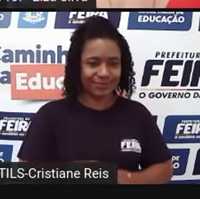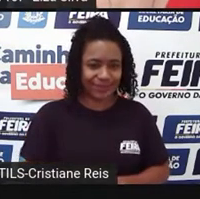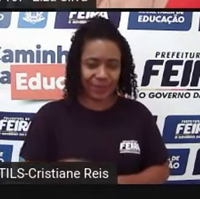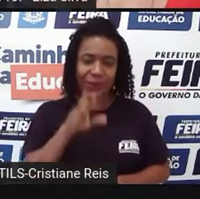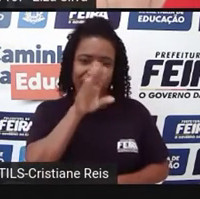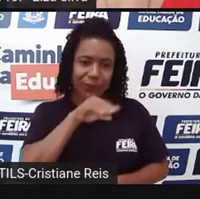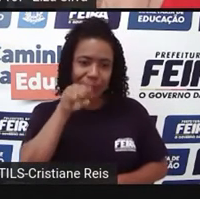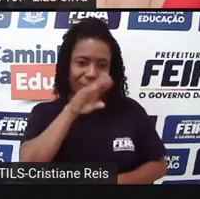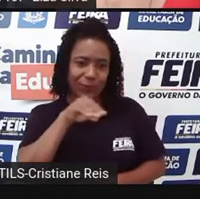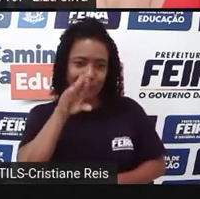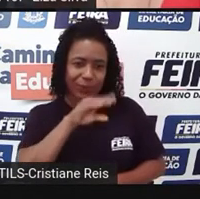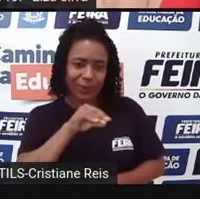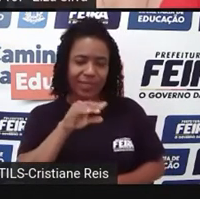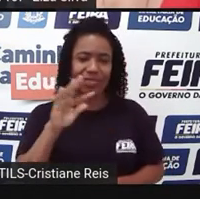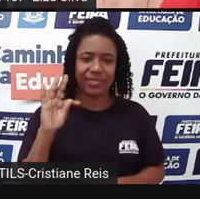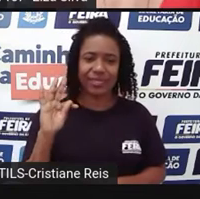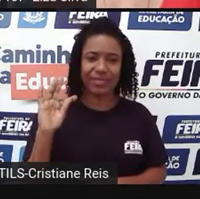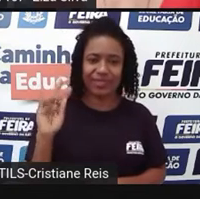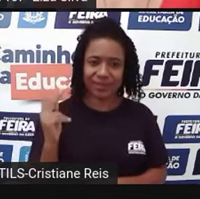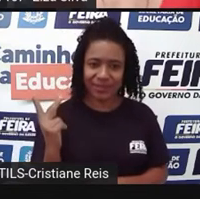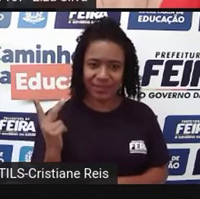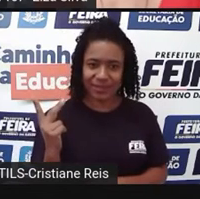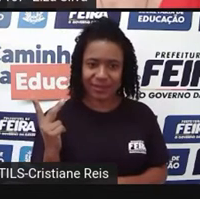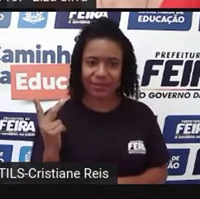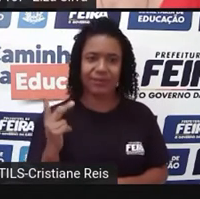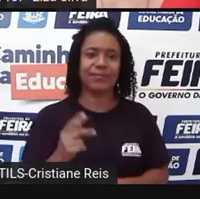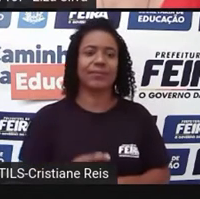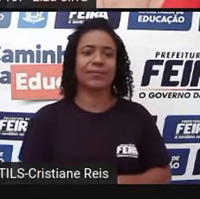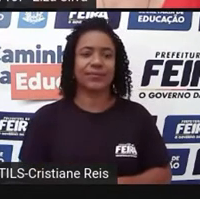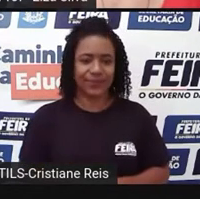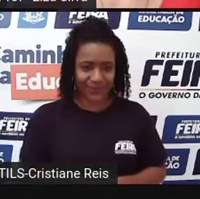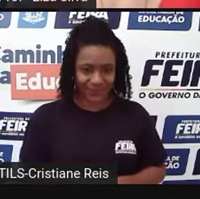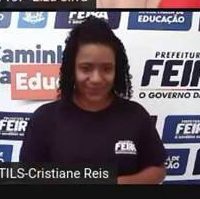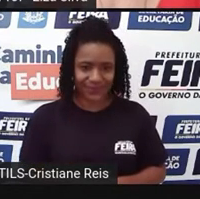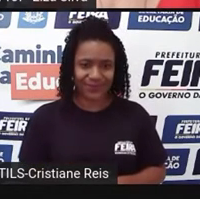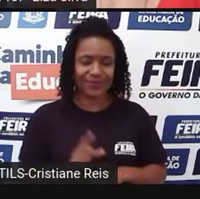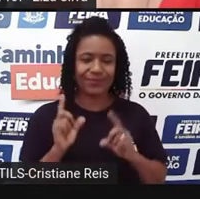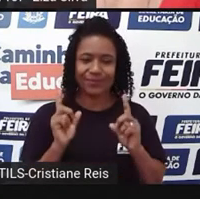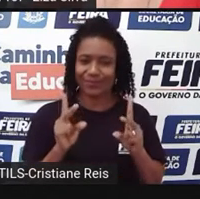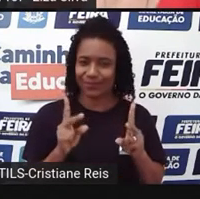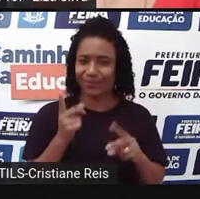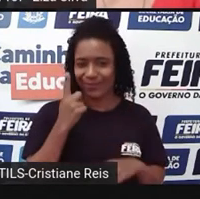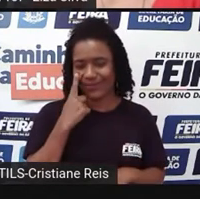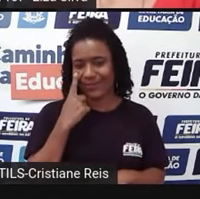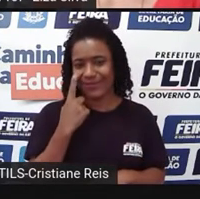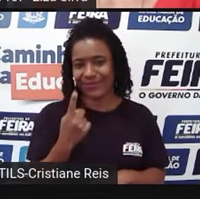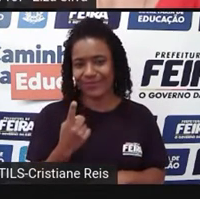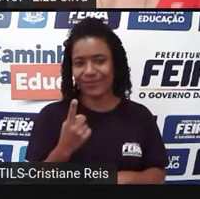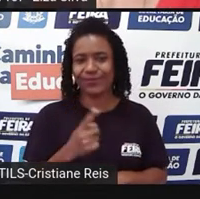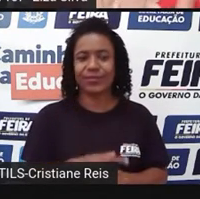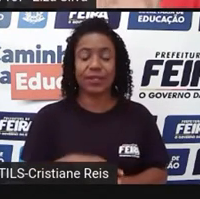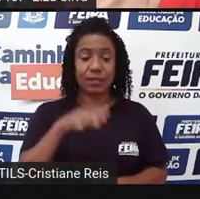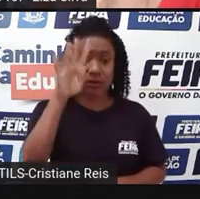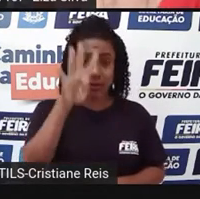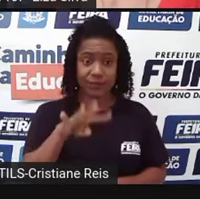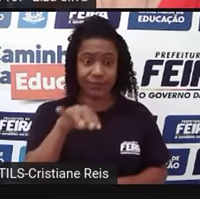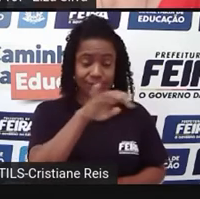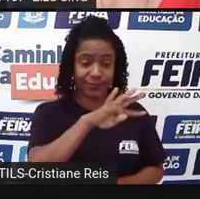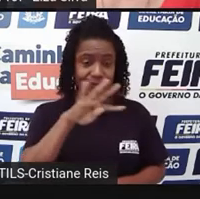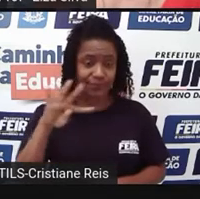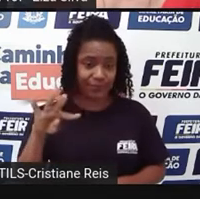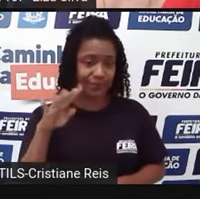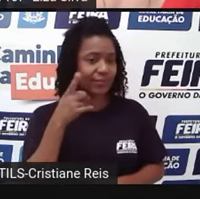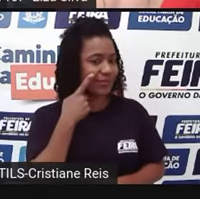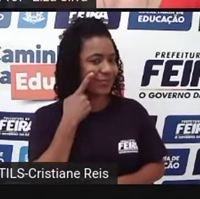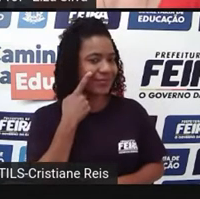colocando a língua entre os dentes Ok se o dentes leads que eu então essa tabela é para gente retomar